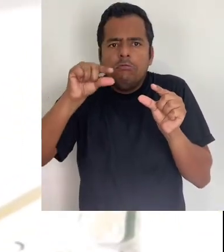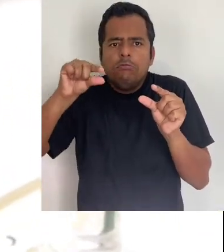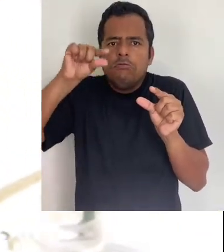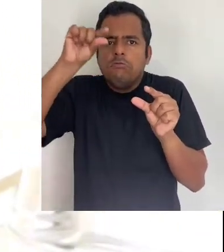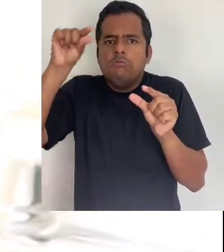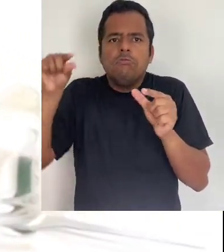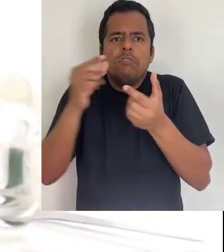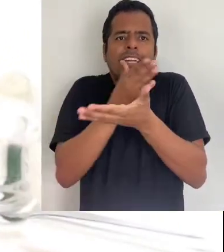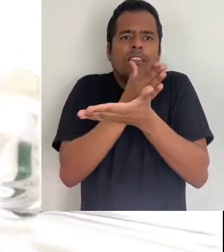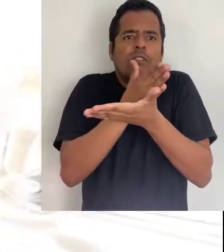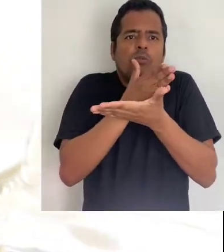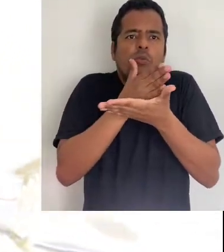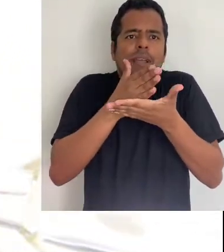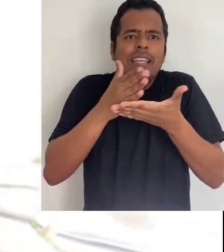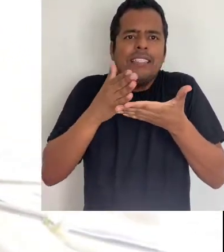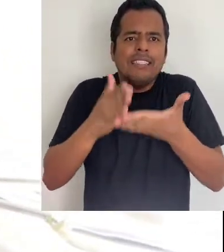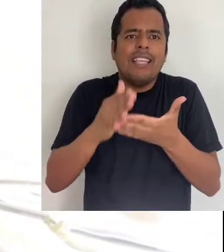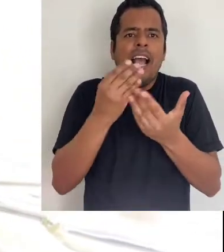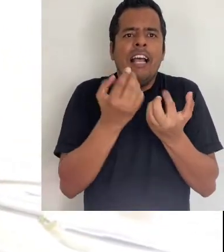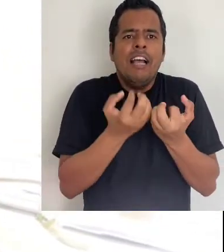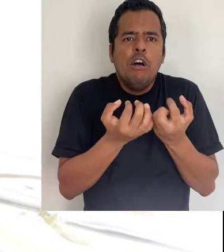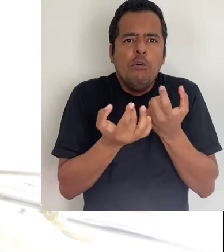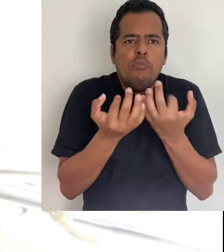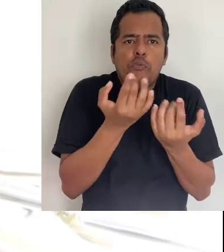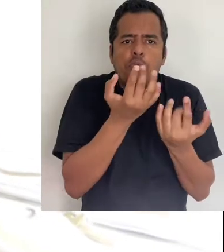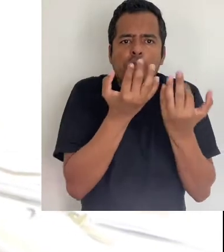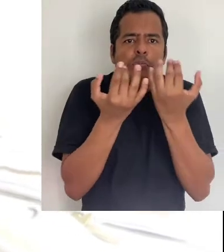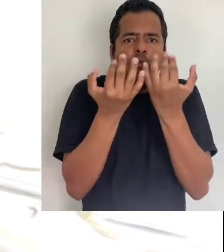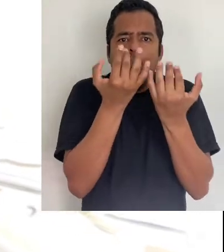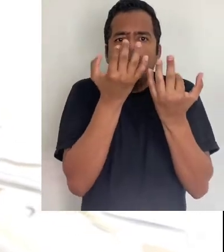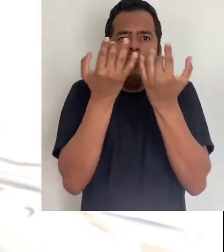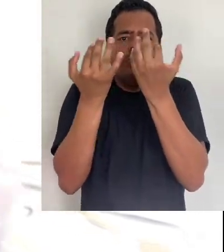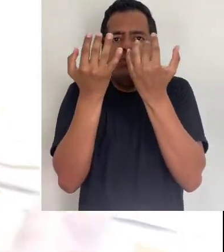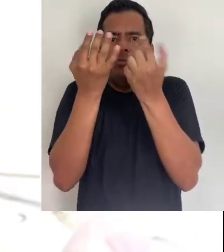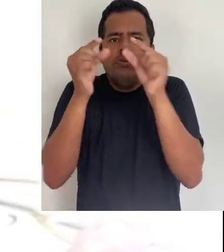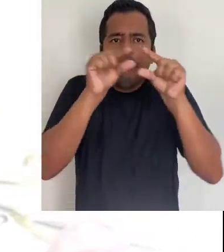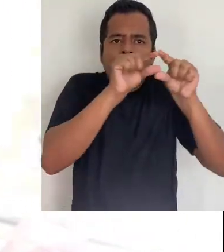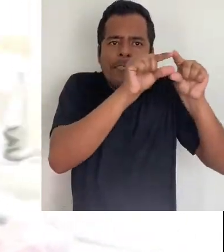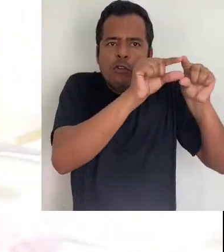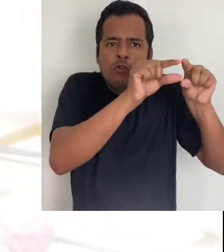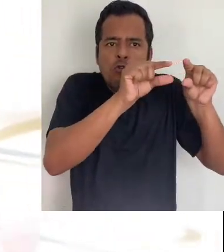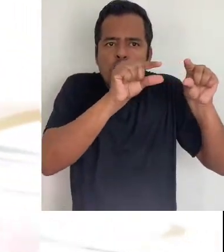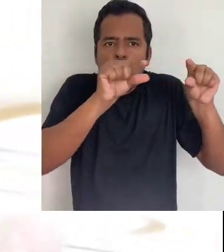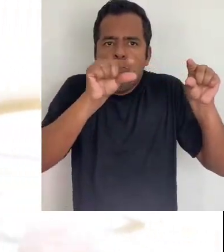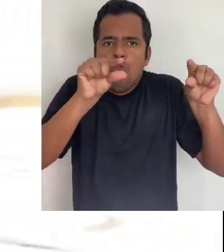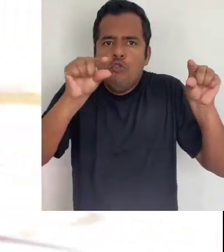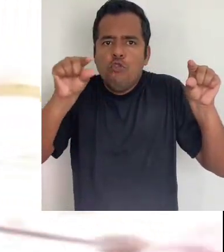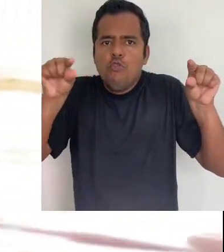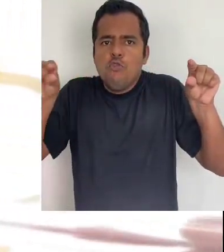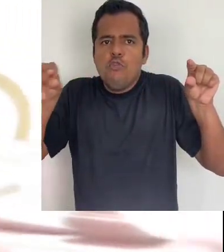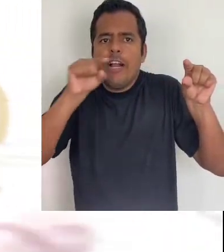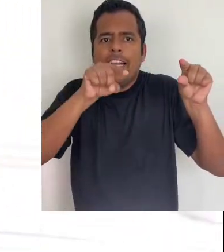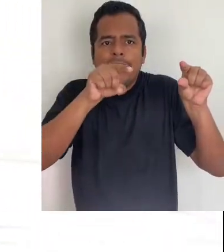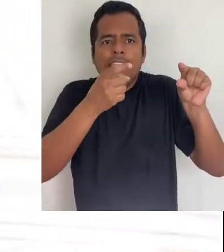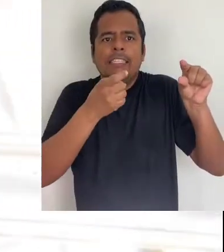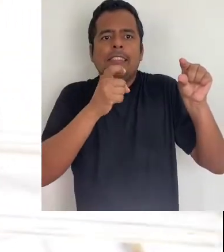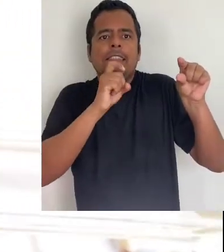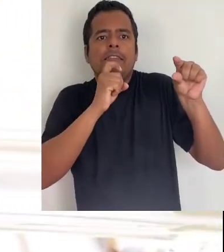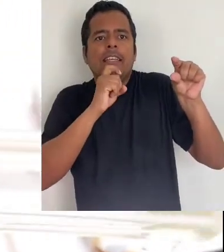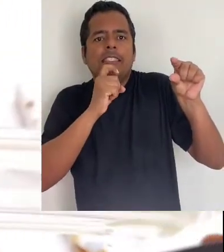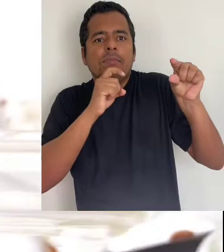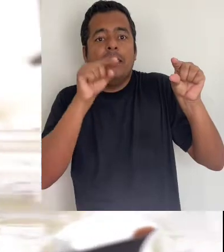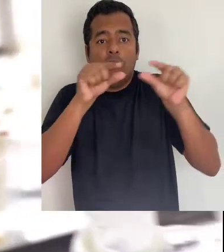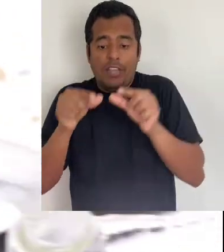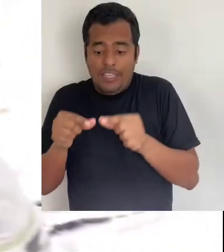ebulição, vai começar a esses gases serem condensados aqui nessa coluna de